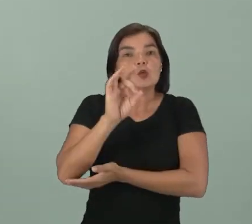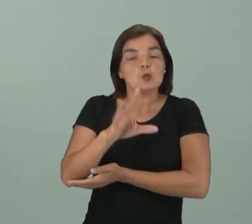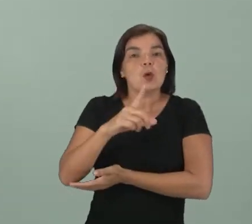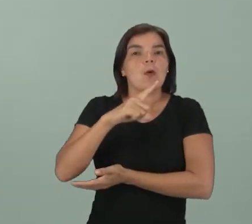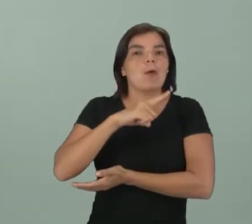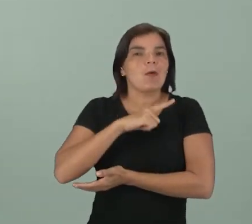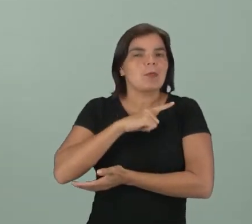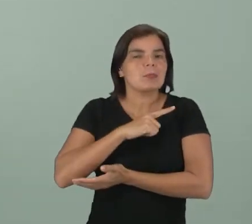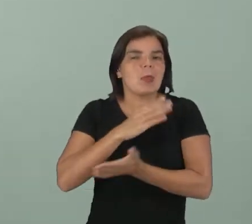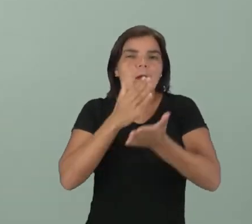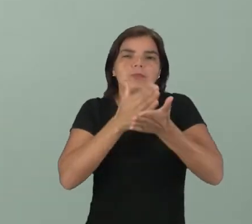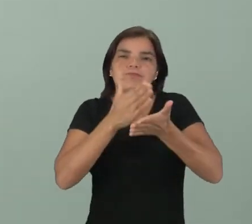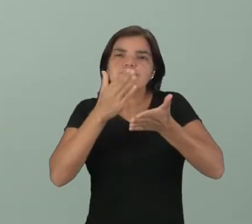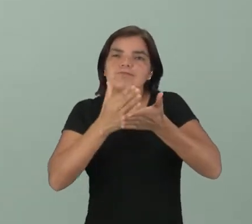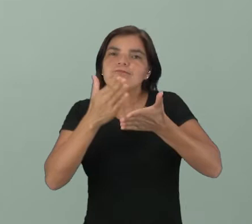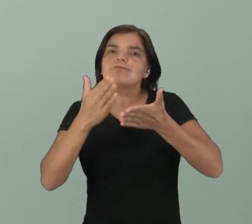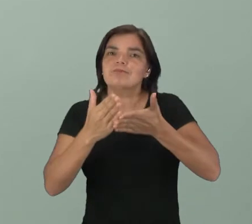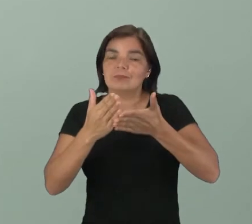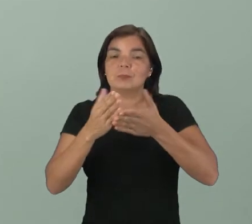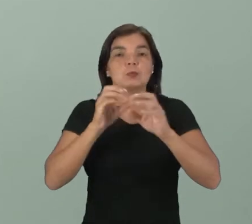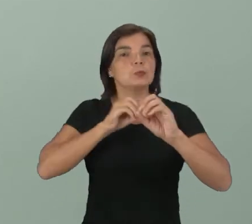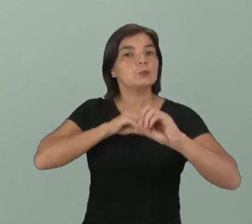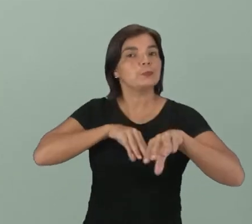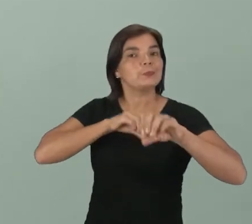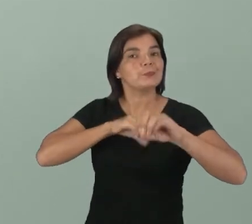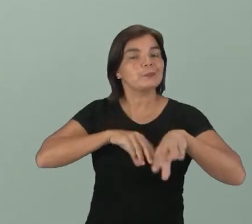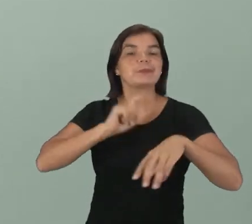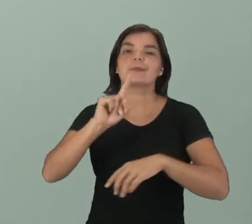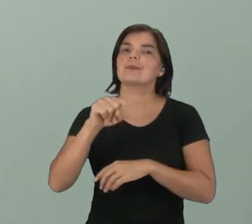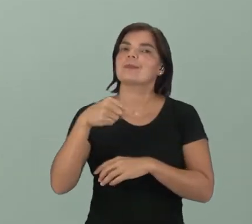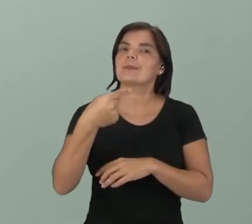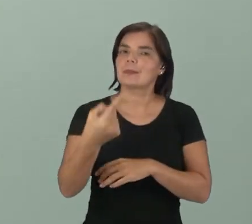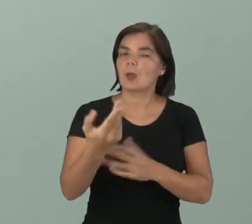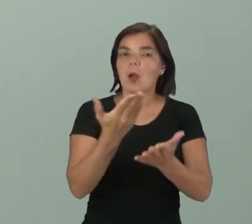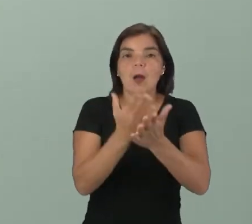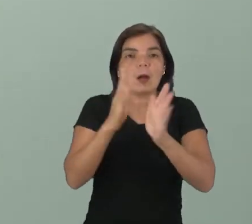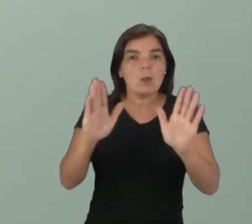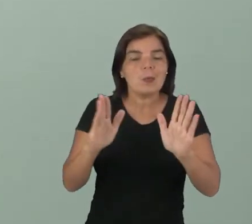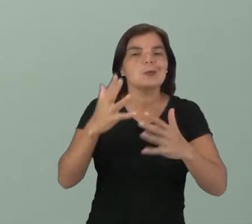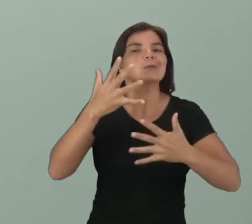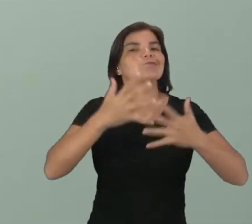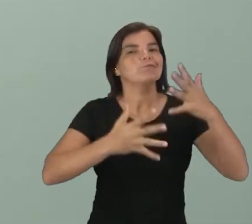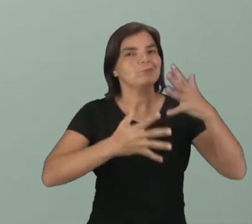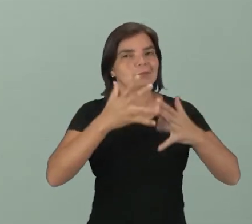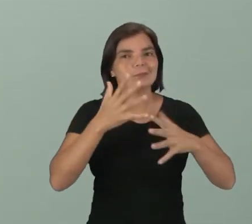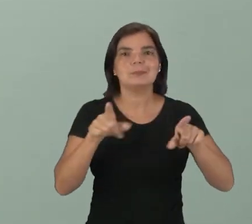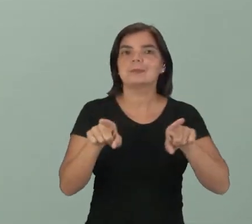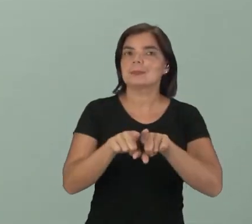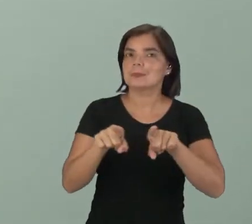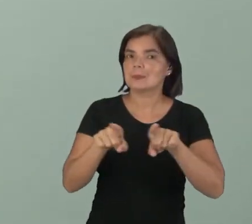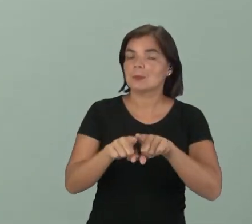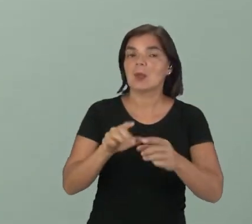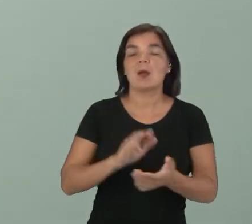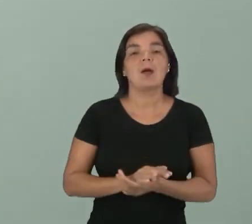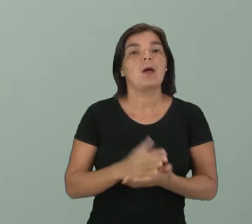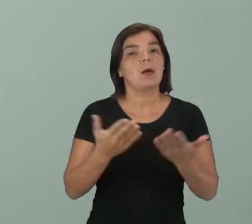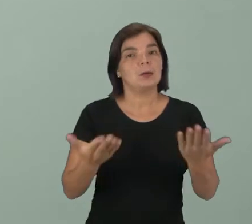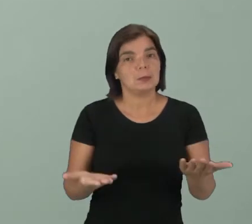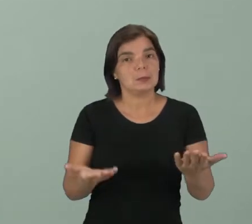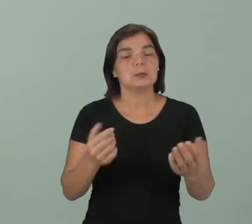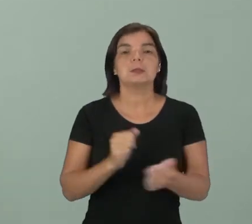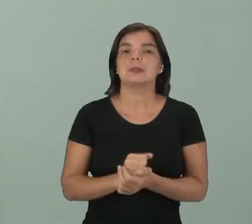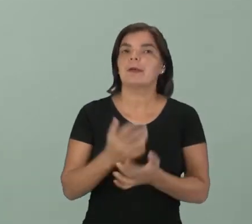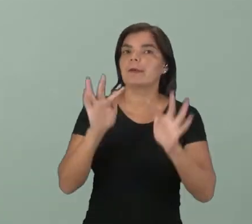ofereciam até certa etapa do ensino e depois encerravam, isso atrapalhava muito. Então, muitas das